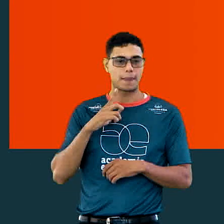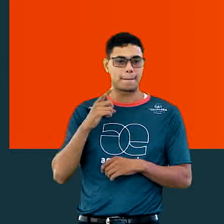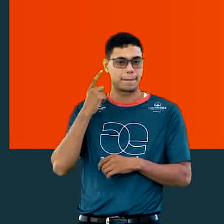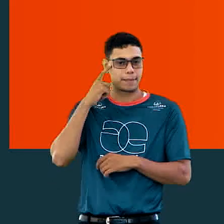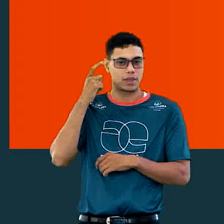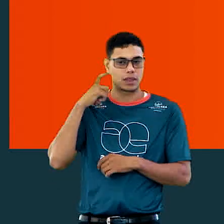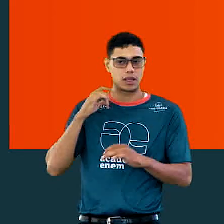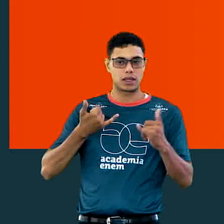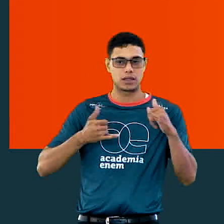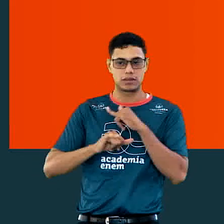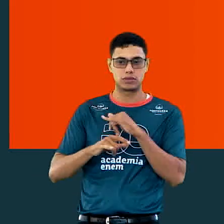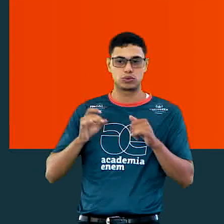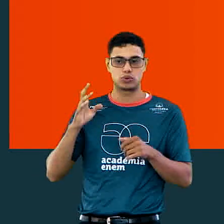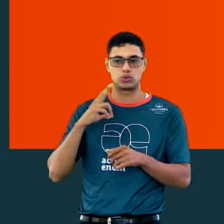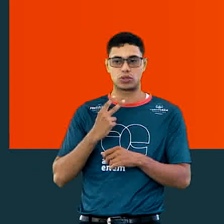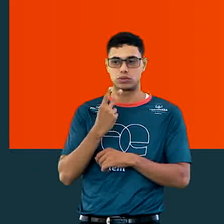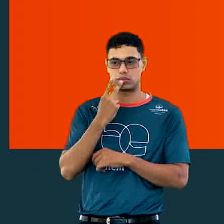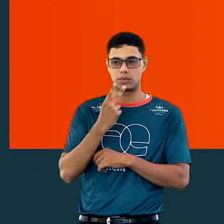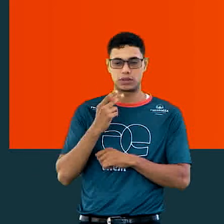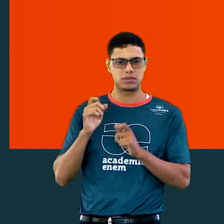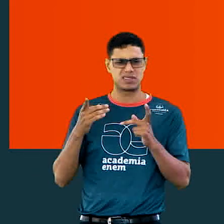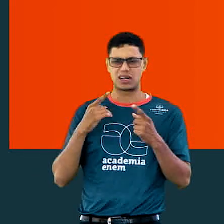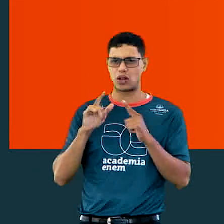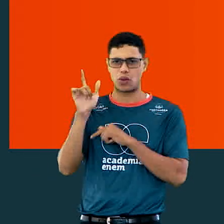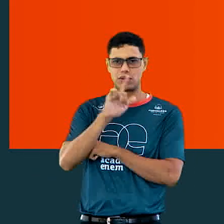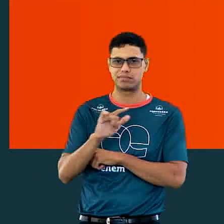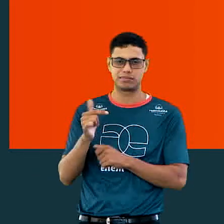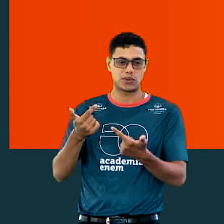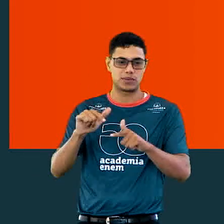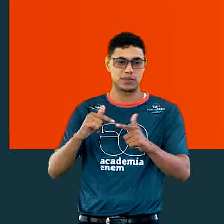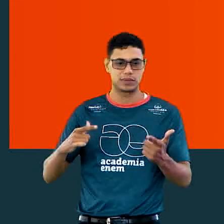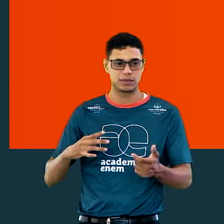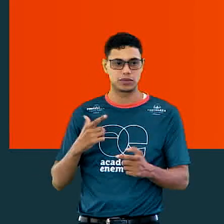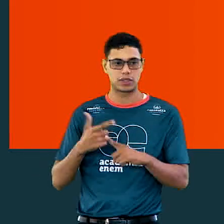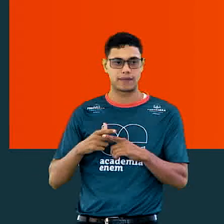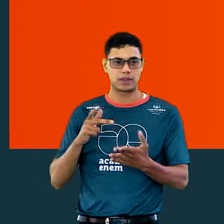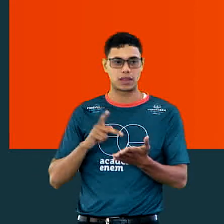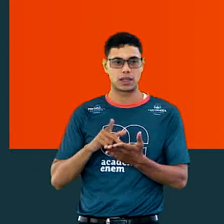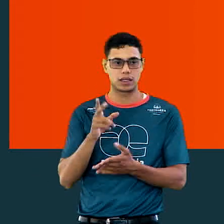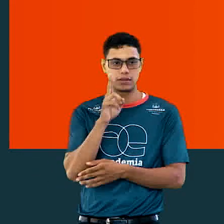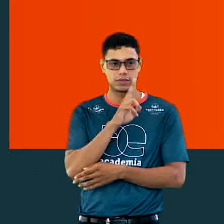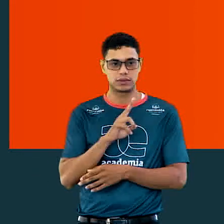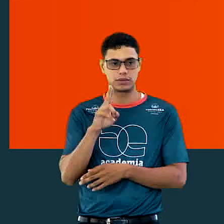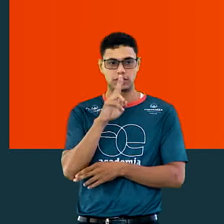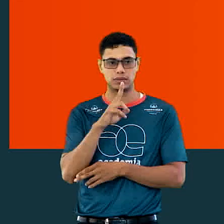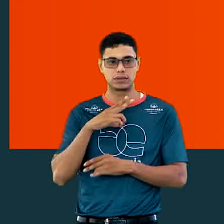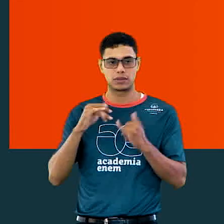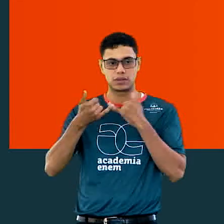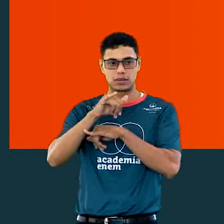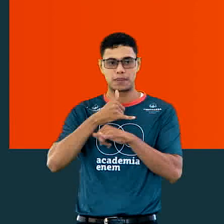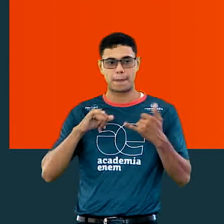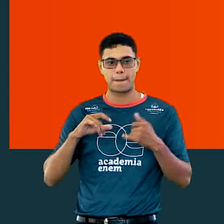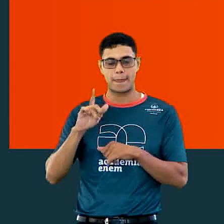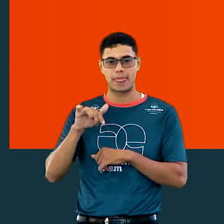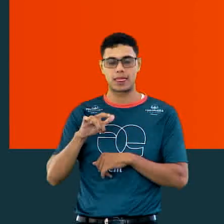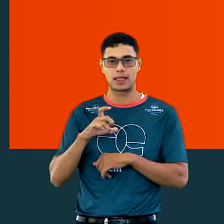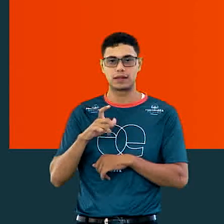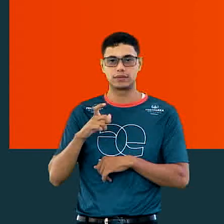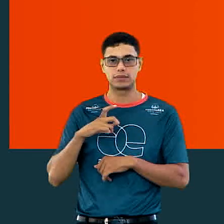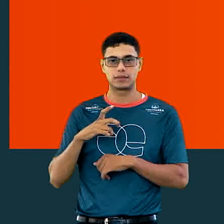só por ter tomada. Tem lógica isso, pessoal? Porque o seu consumo eletrônico, elétrico das